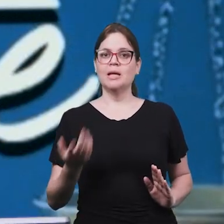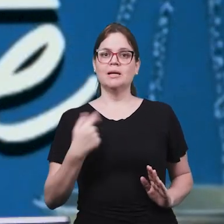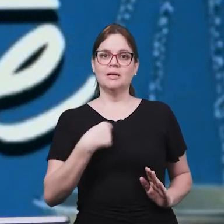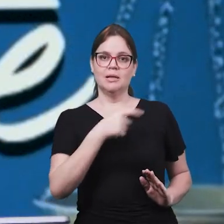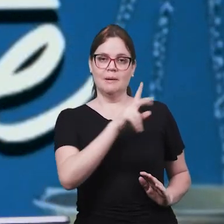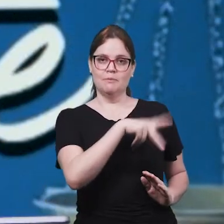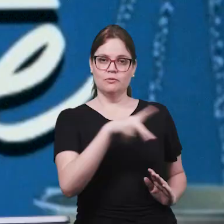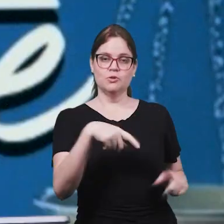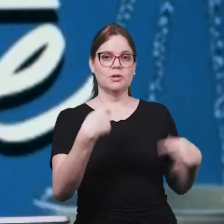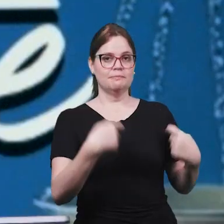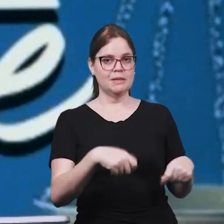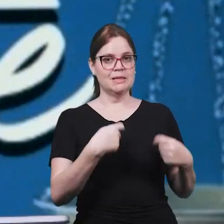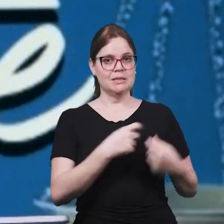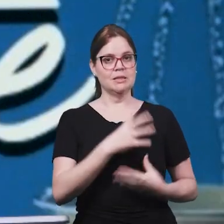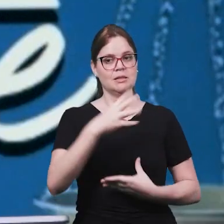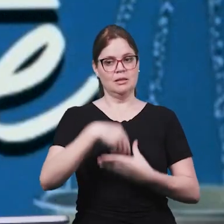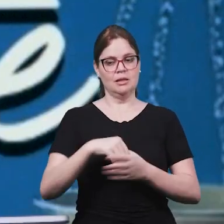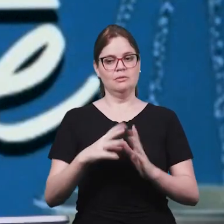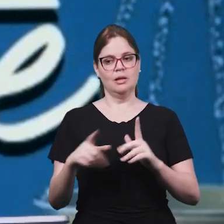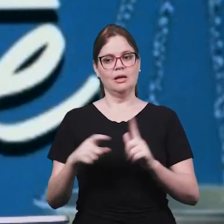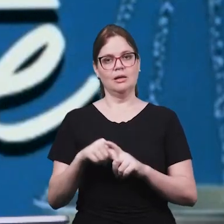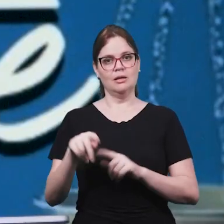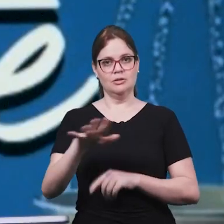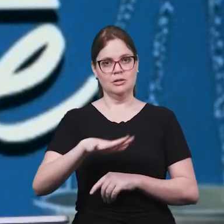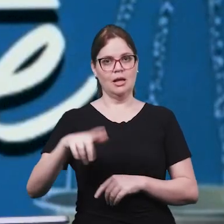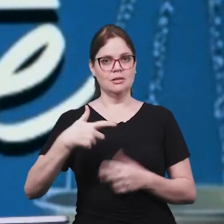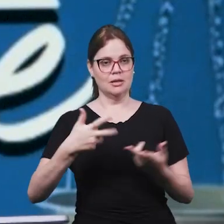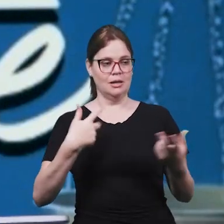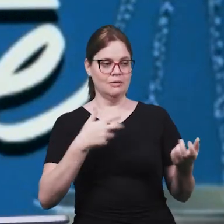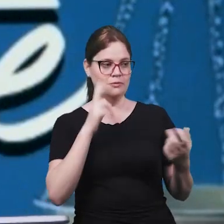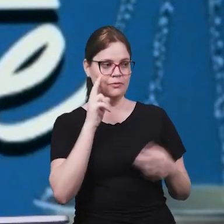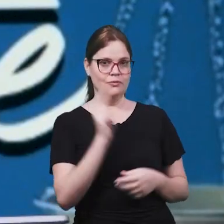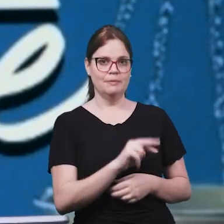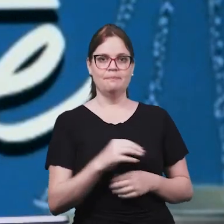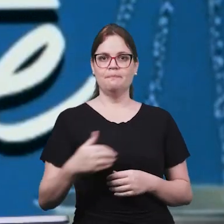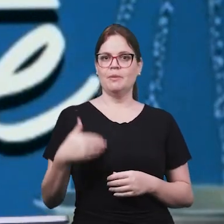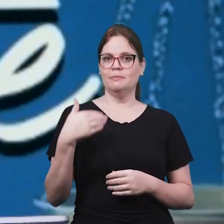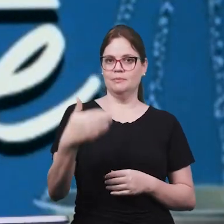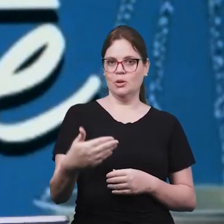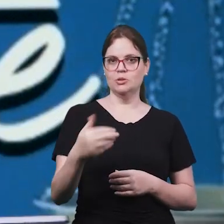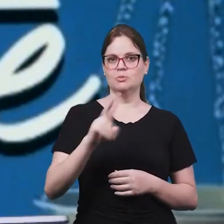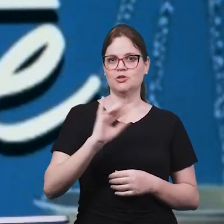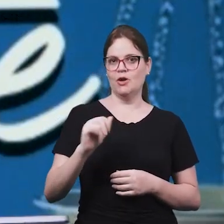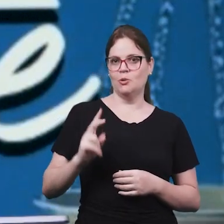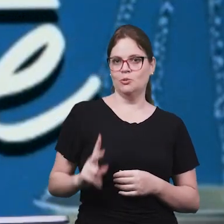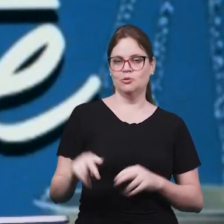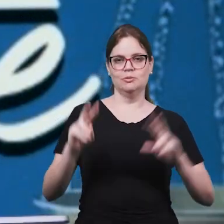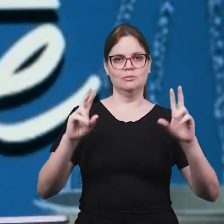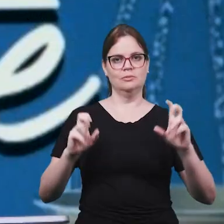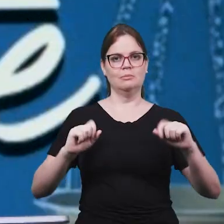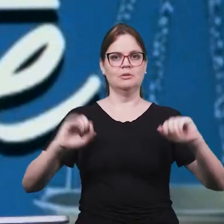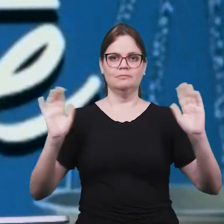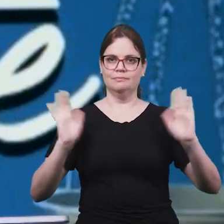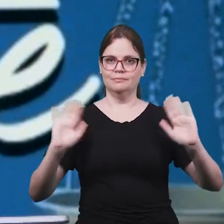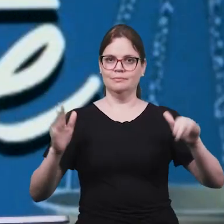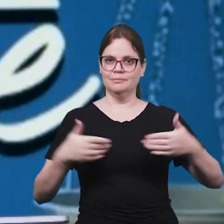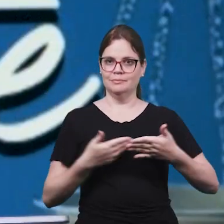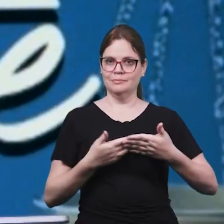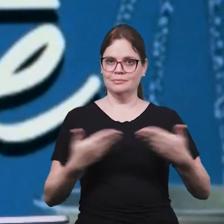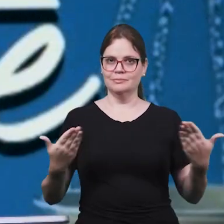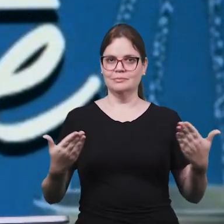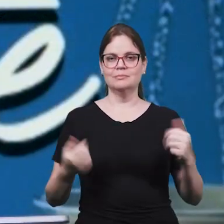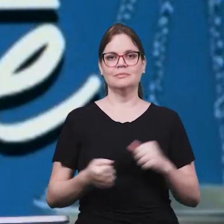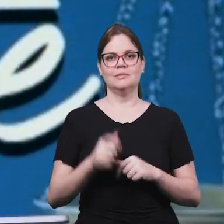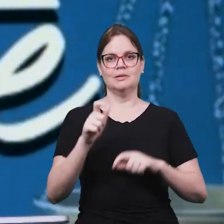numa professora. E nós vamos dar continuidade a isso, então. No nosso próximo programa, nós vamos dar continuidade a isso. Eu quero me despedir, então, dos